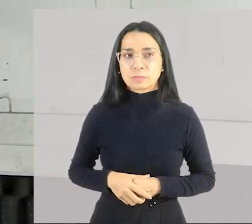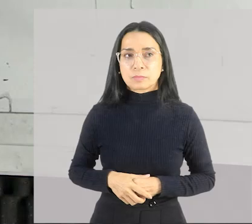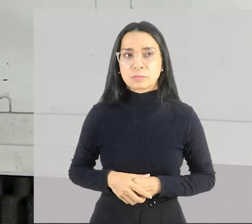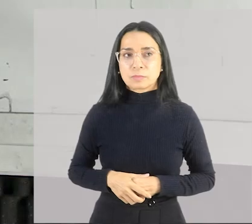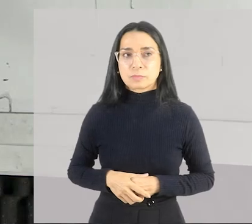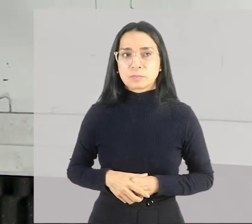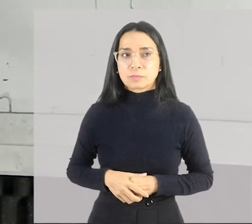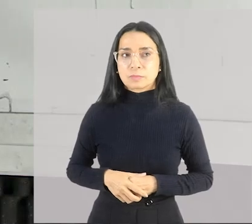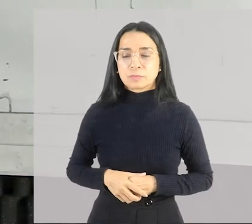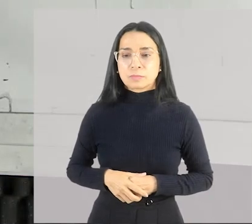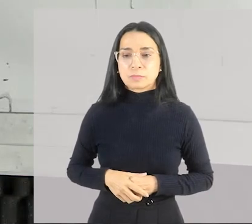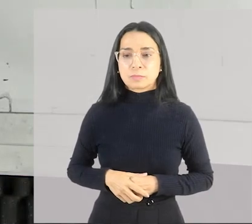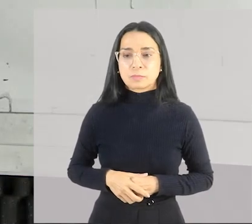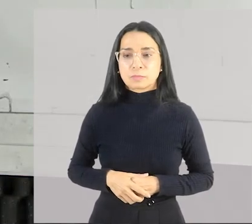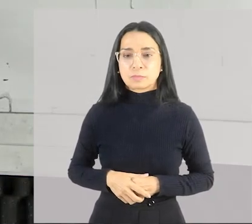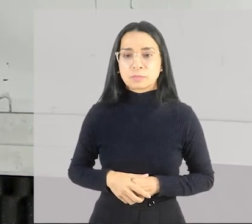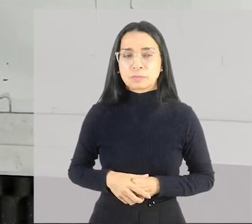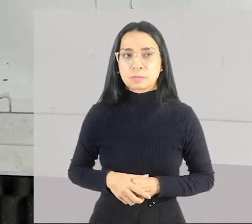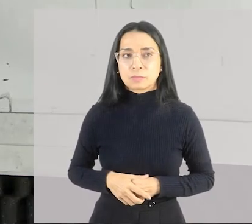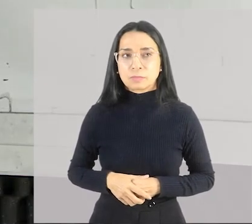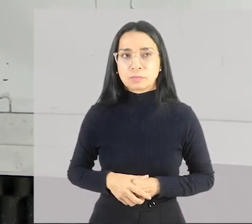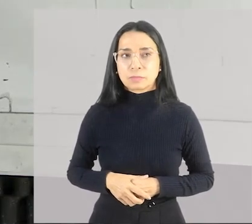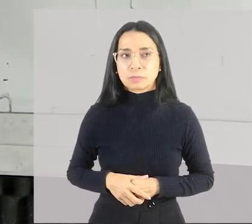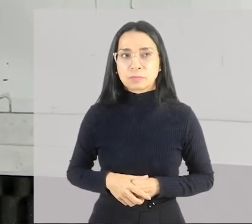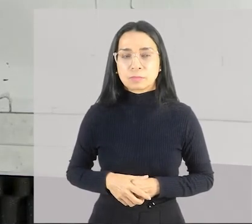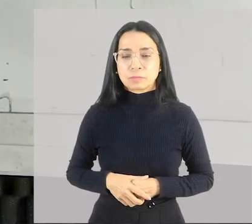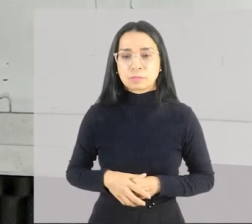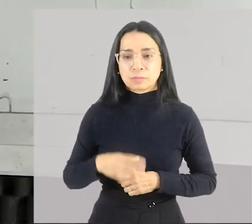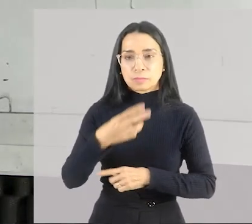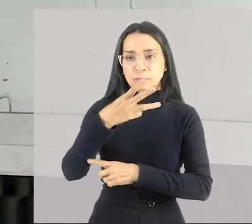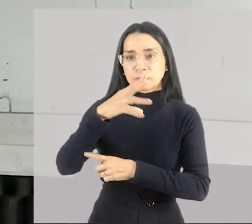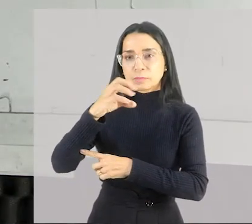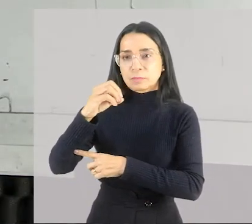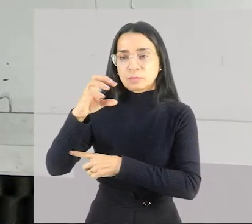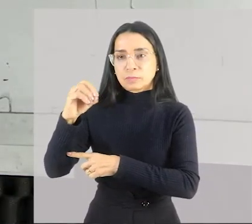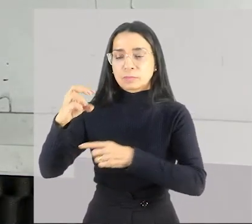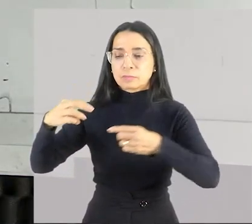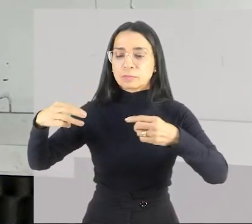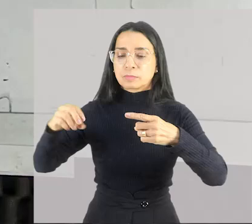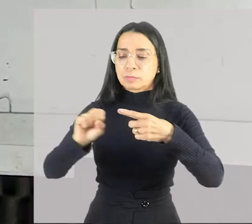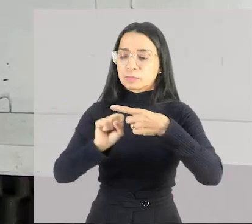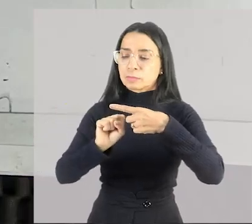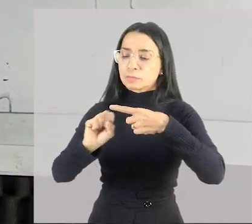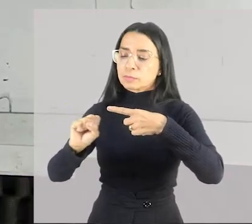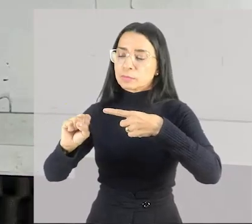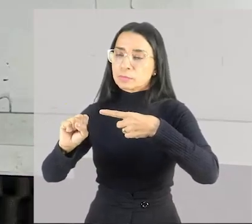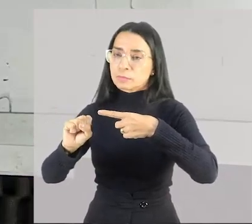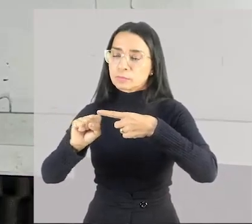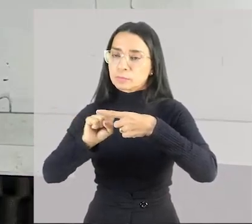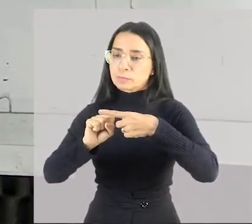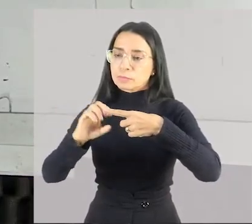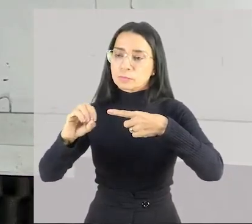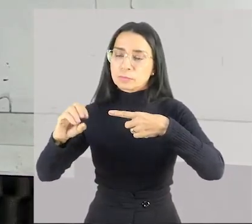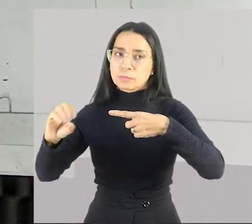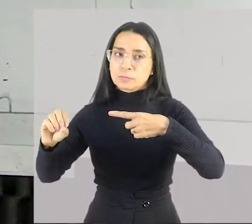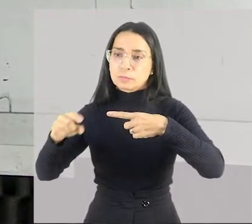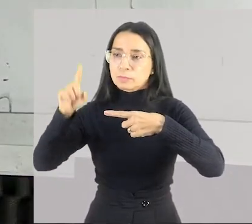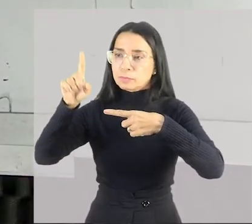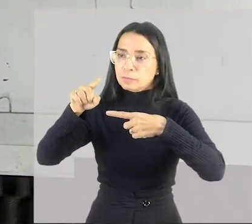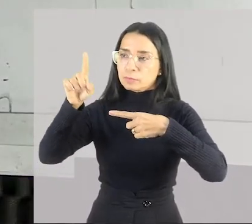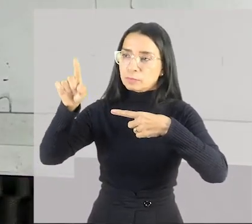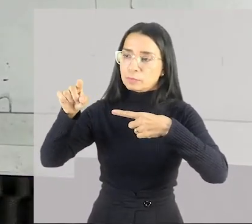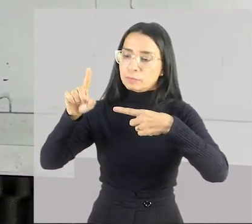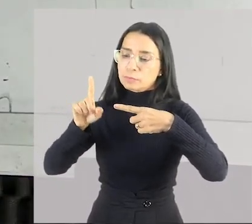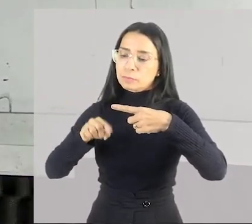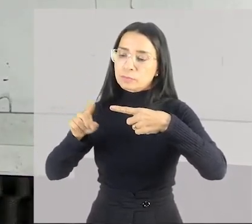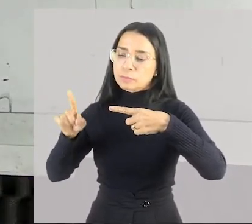300 sobre 800 certo simplificando aqui